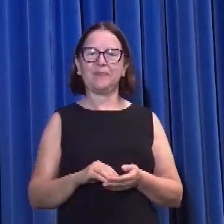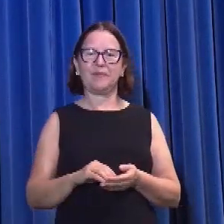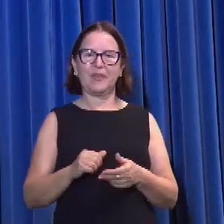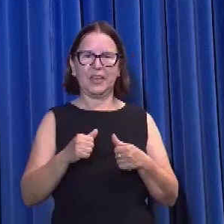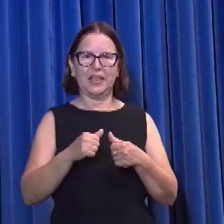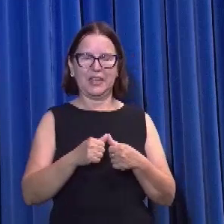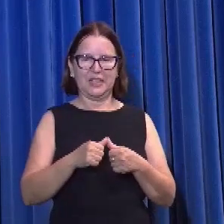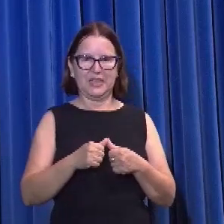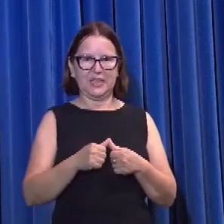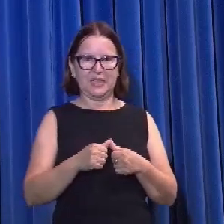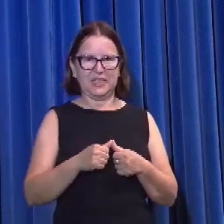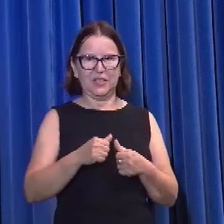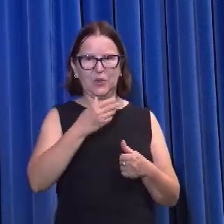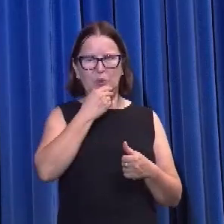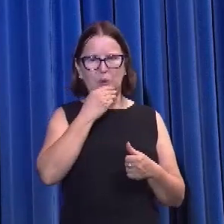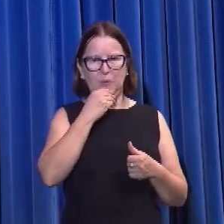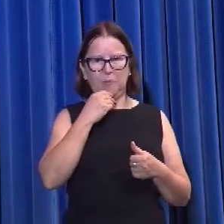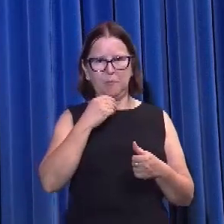mantos amarelos,